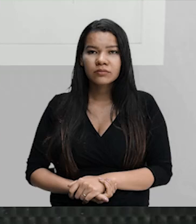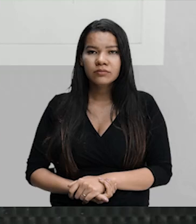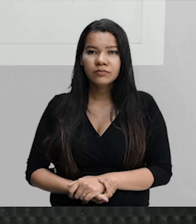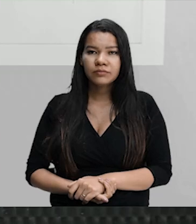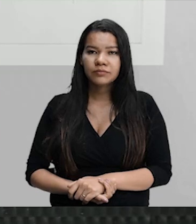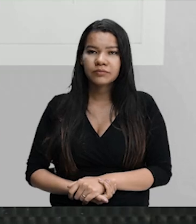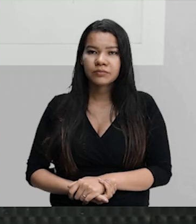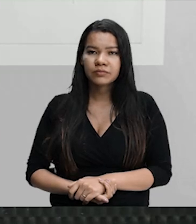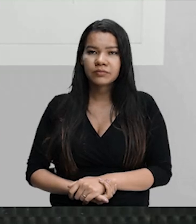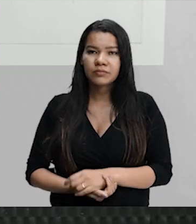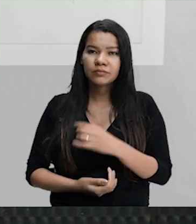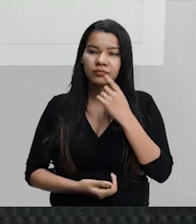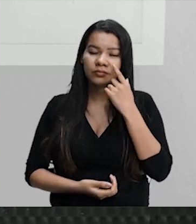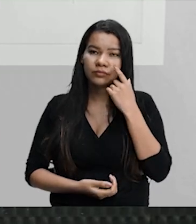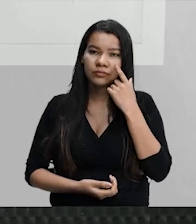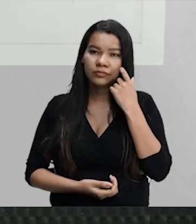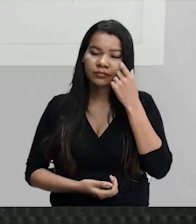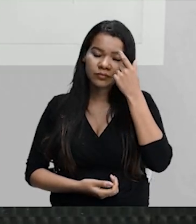né, nuclear.